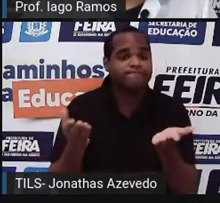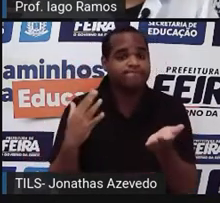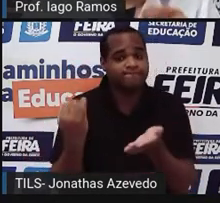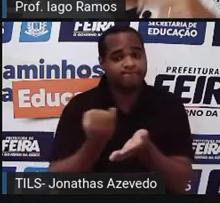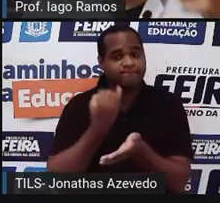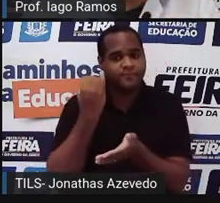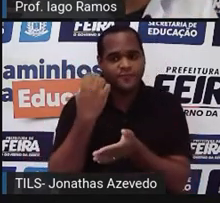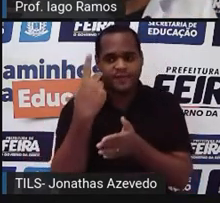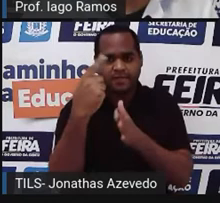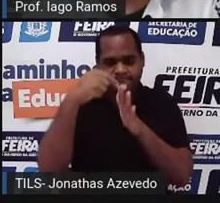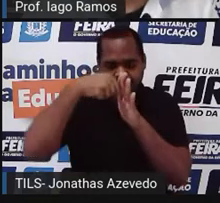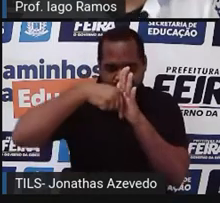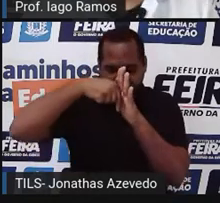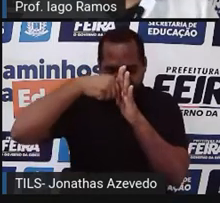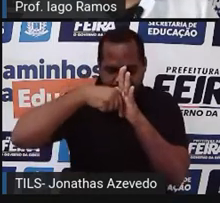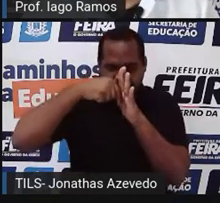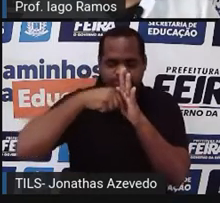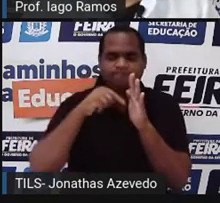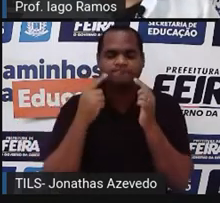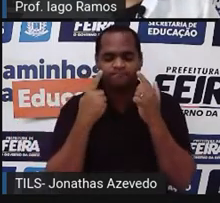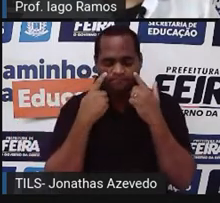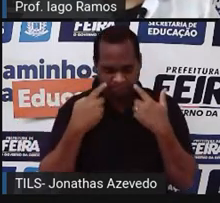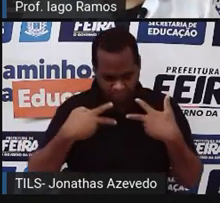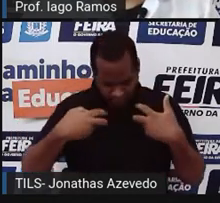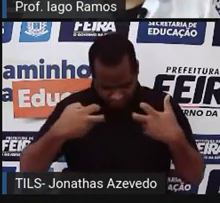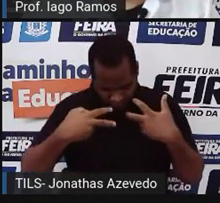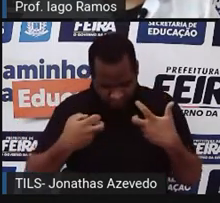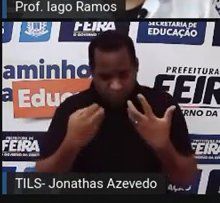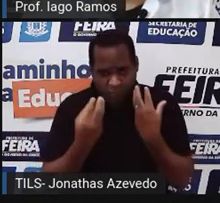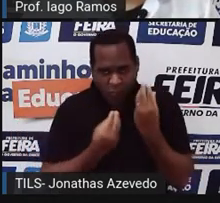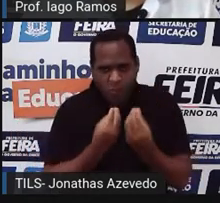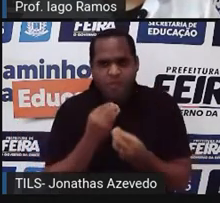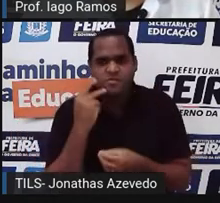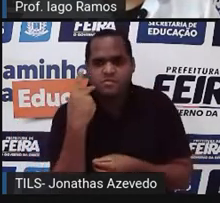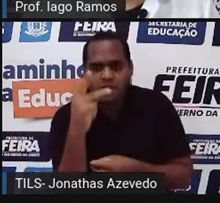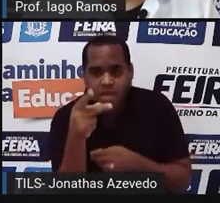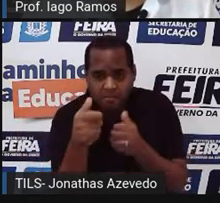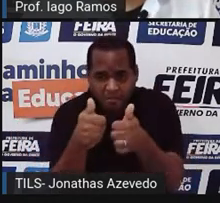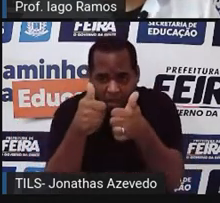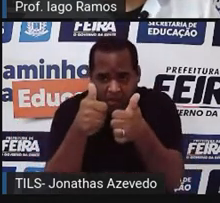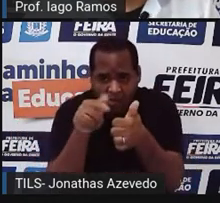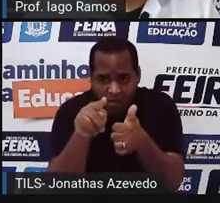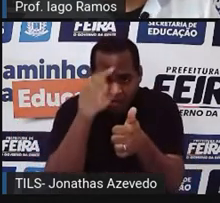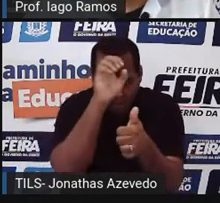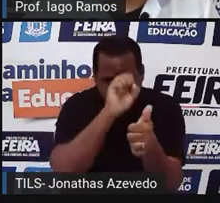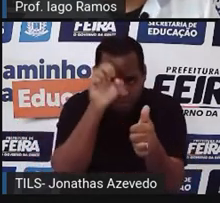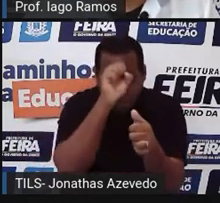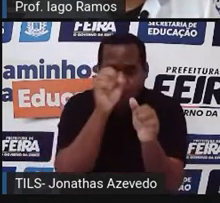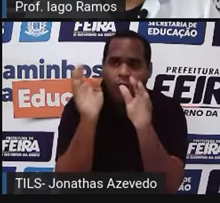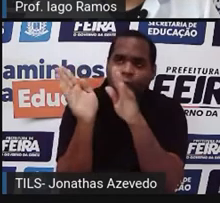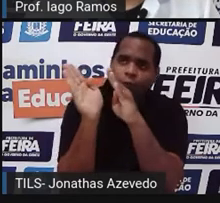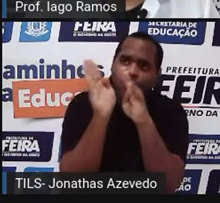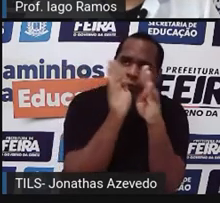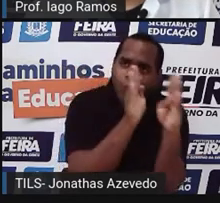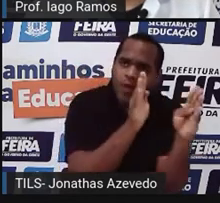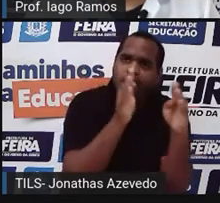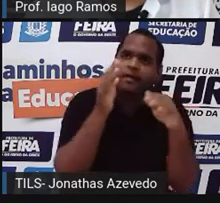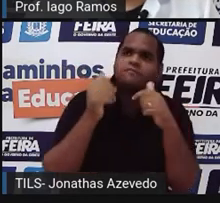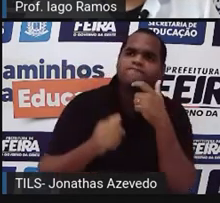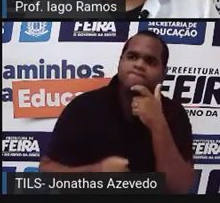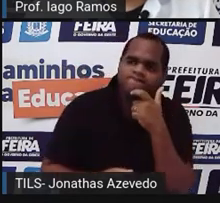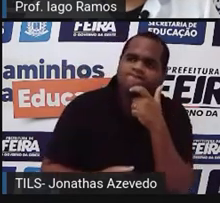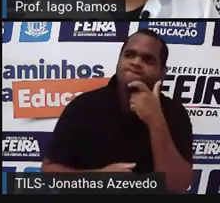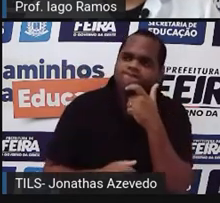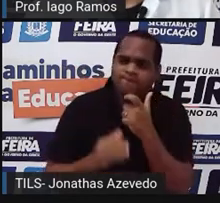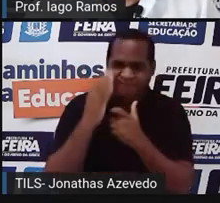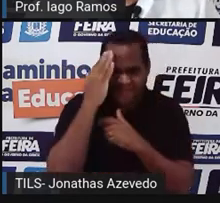para que você aí do outro lado perceba o que é que você está conseguindo acompanhar da aula, né? O que é que você